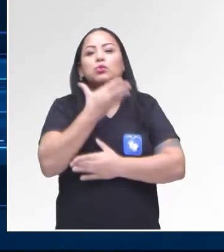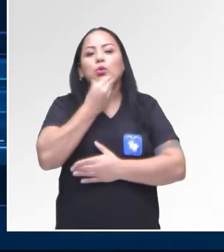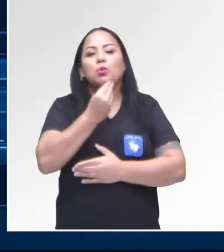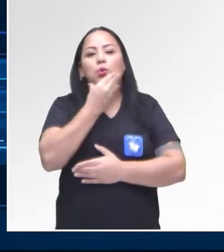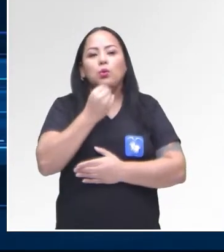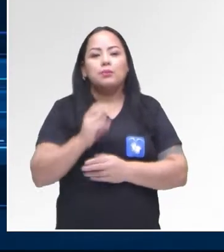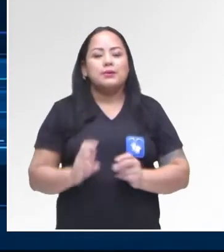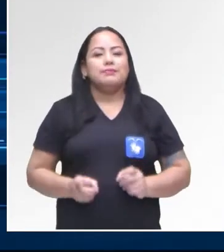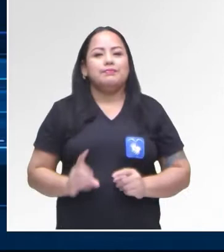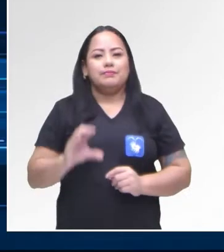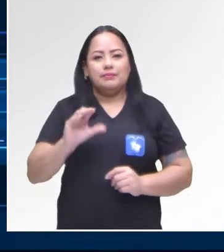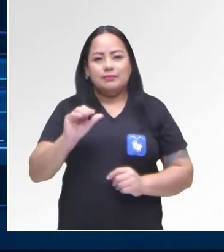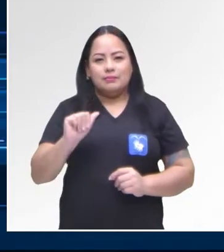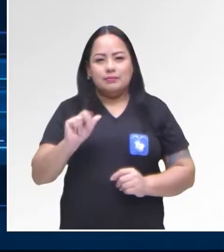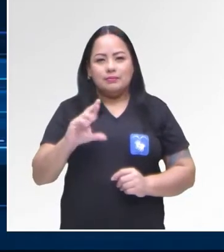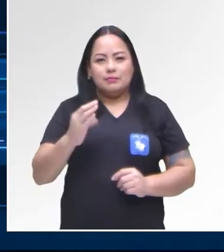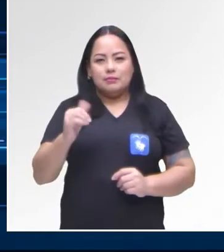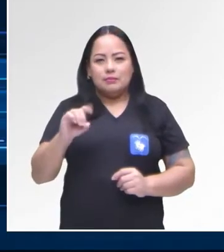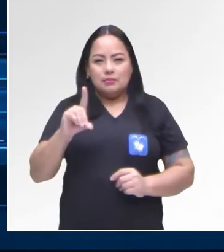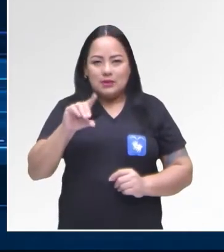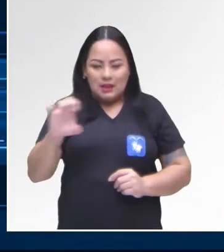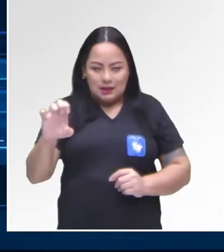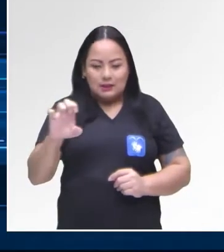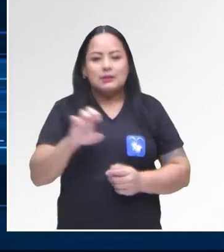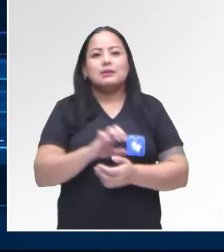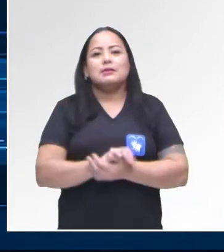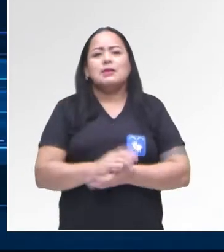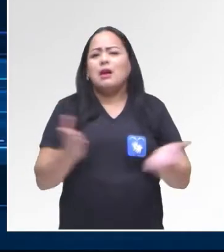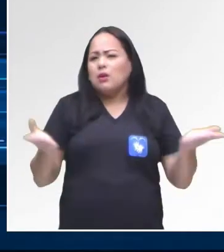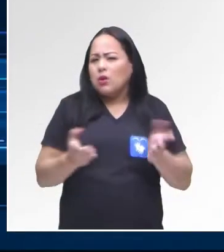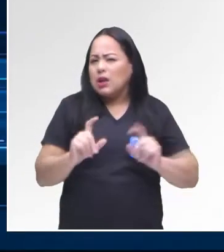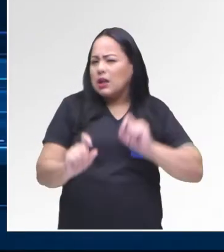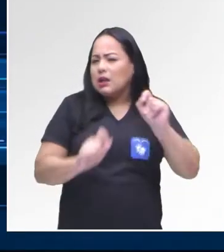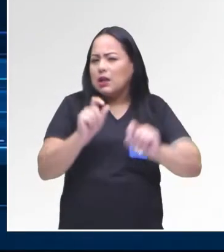aí. Né? Quem é o homem Árcade agora?